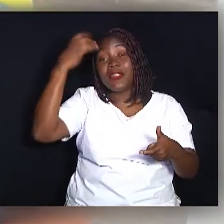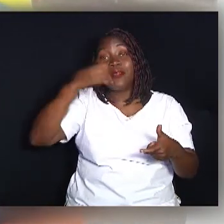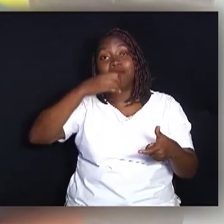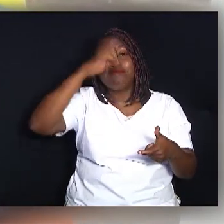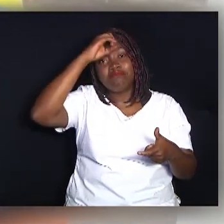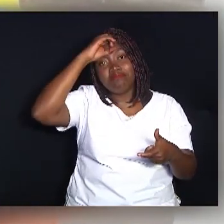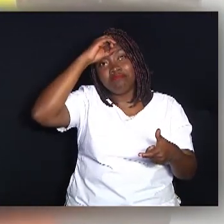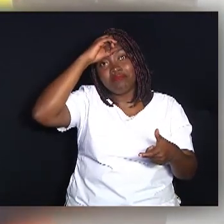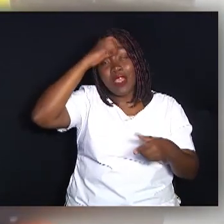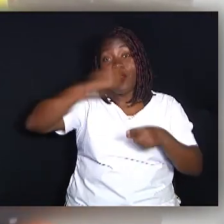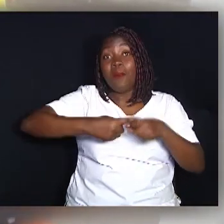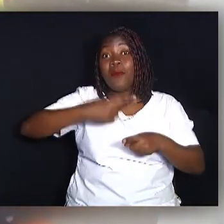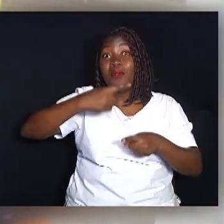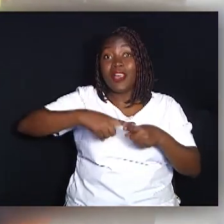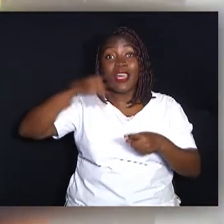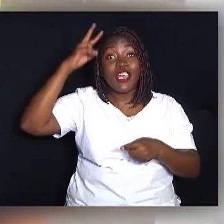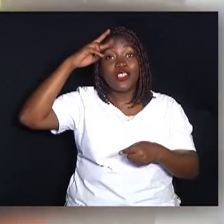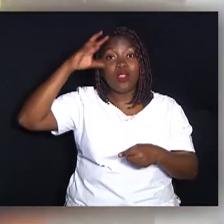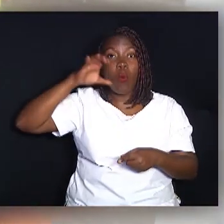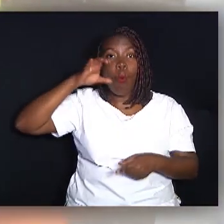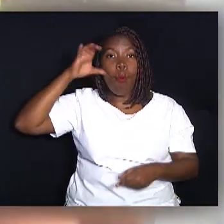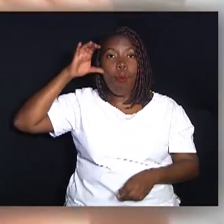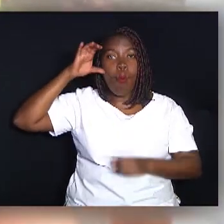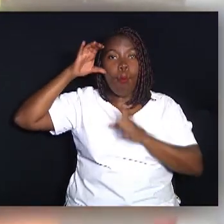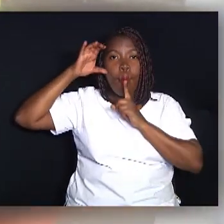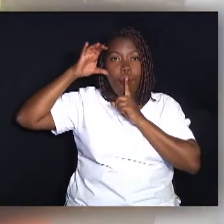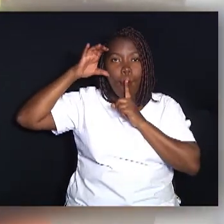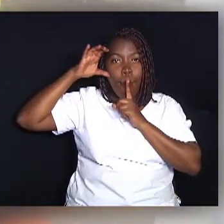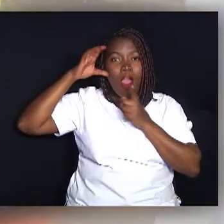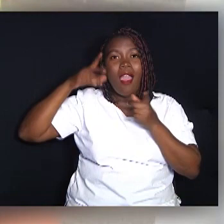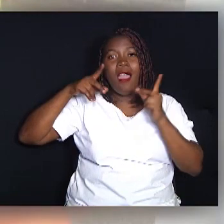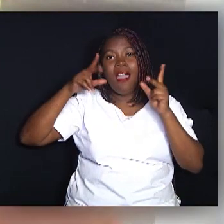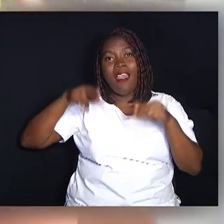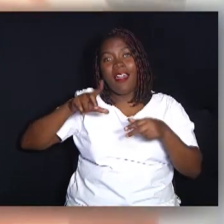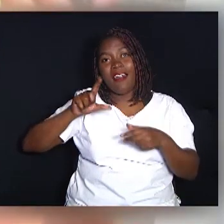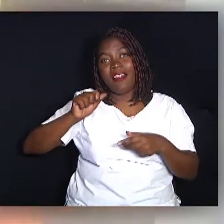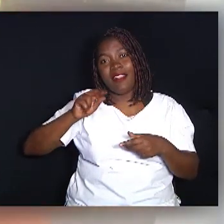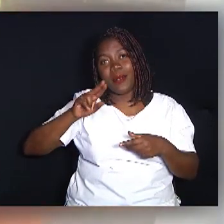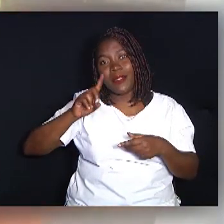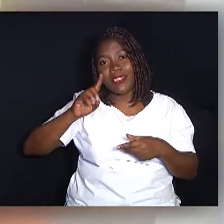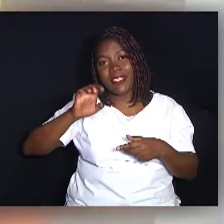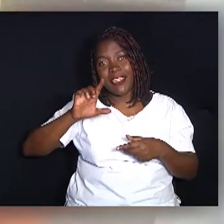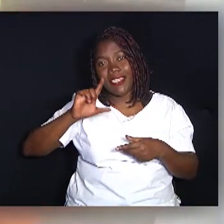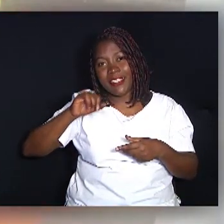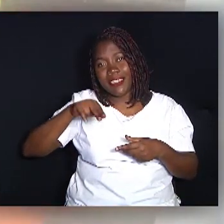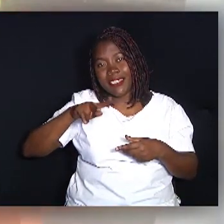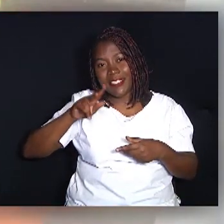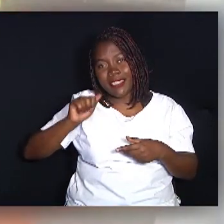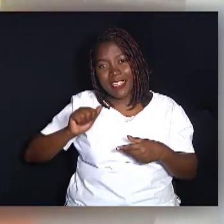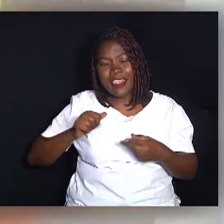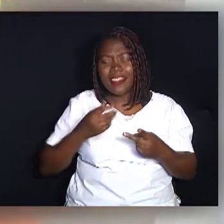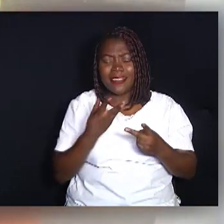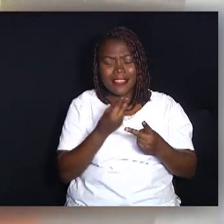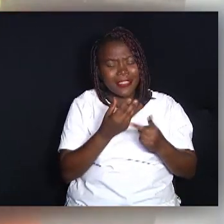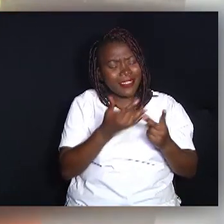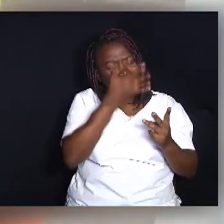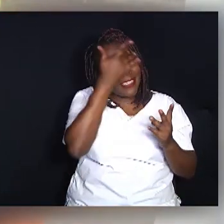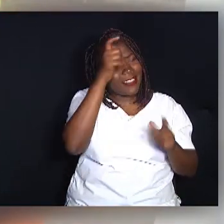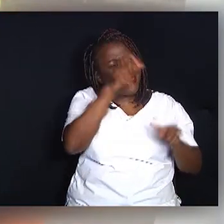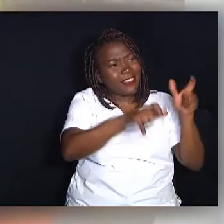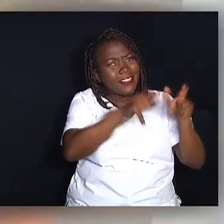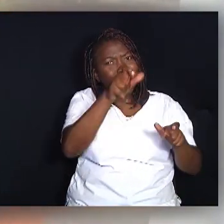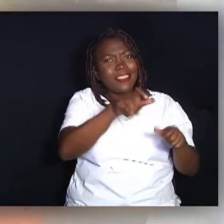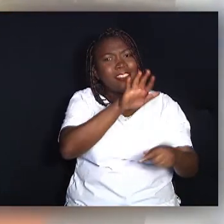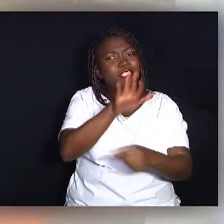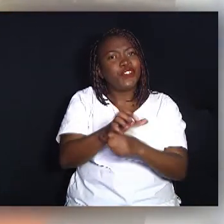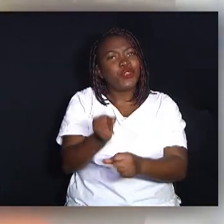são histórias que foram silenciadas, foram histórias como a história de Laudelina, como a história de tanta gente que construiu essa